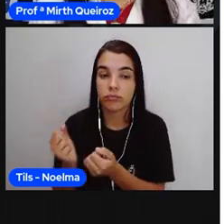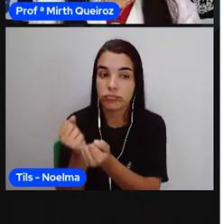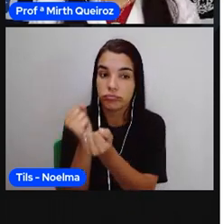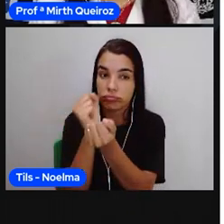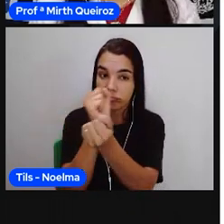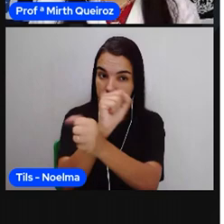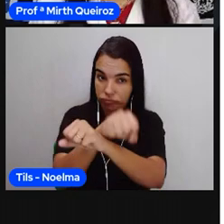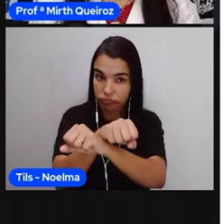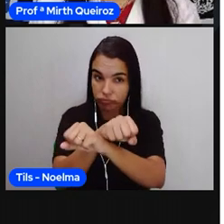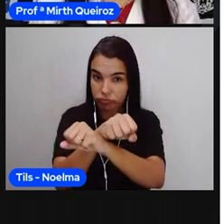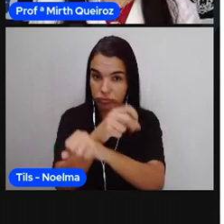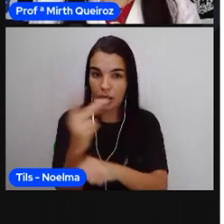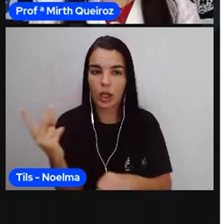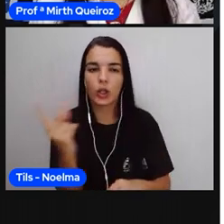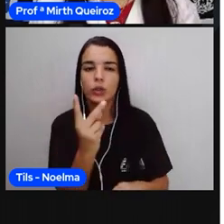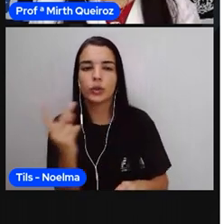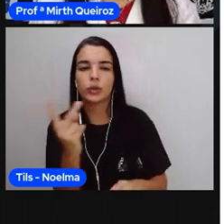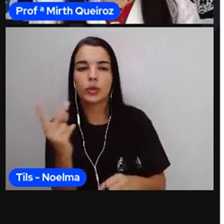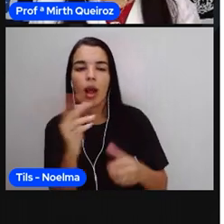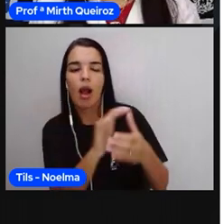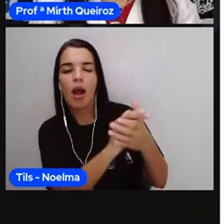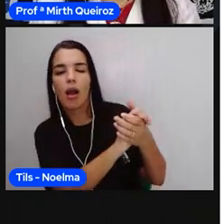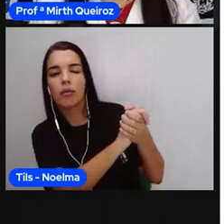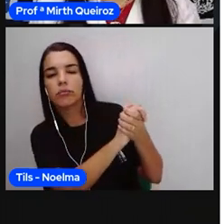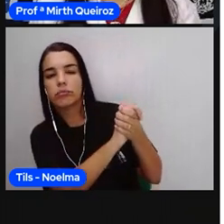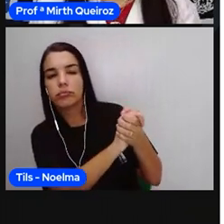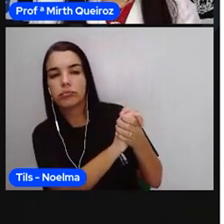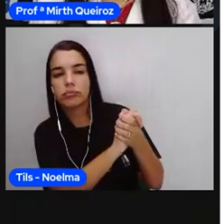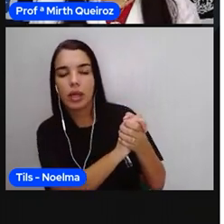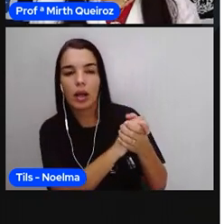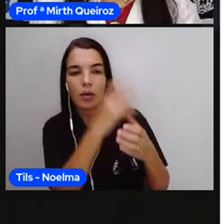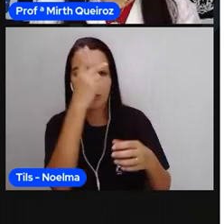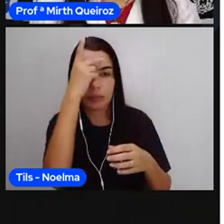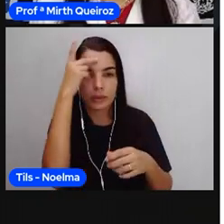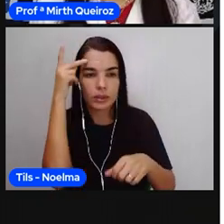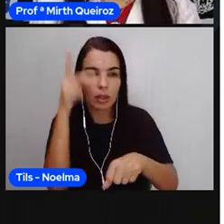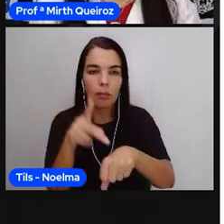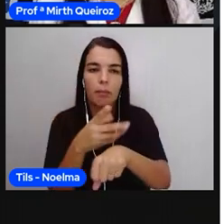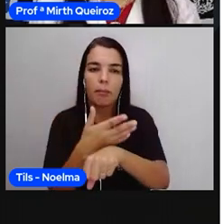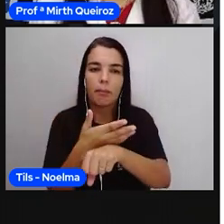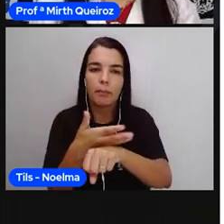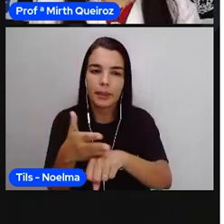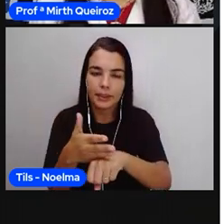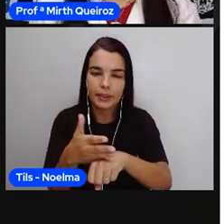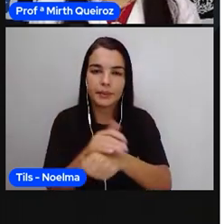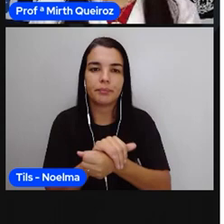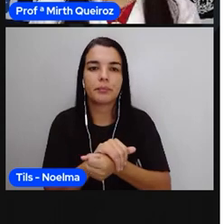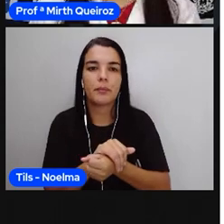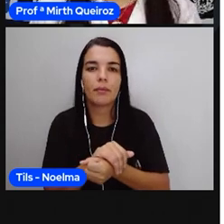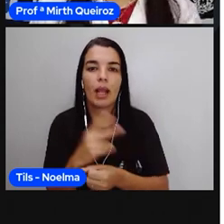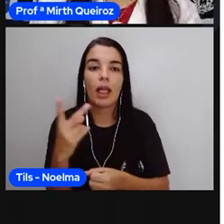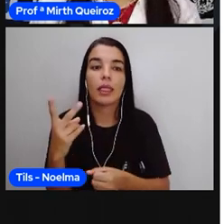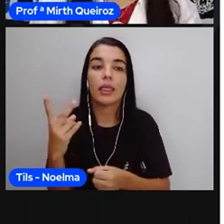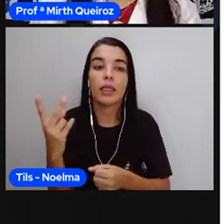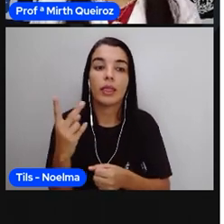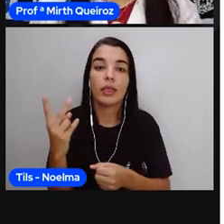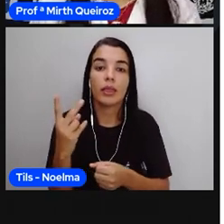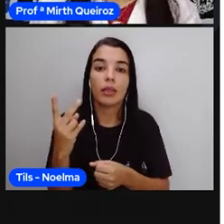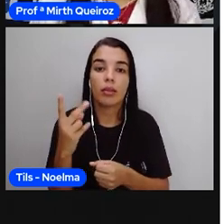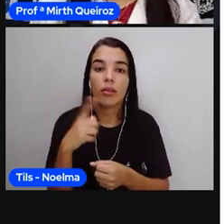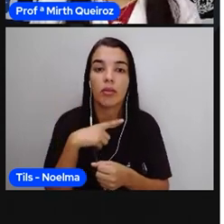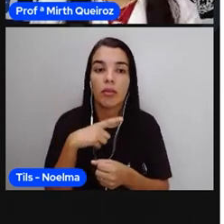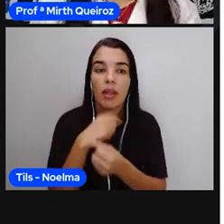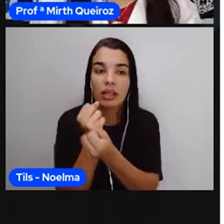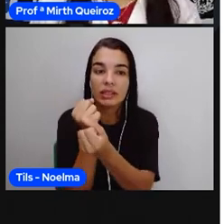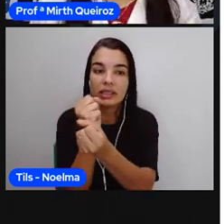de brancos aí, se alimentando, né, sobre a mesa. Ali nós temos ali, eu acredito